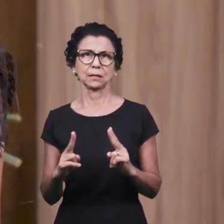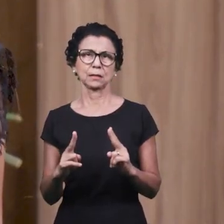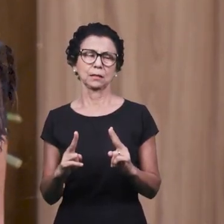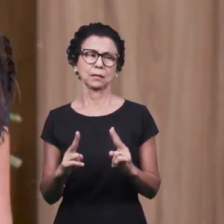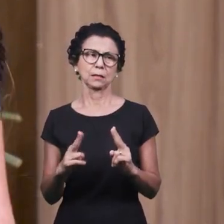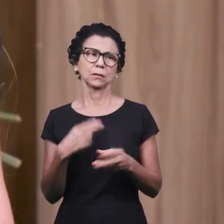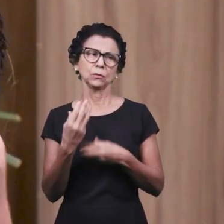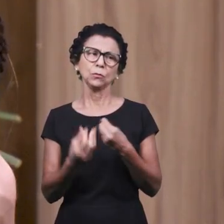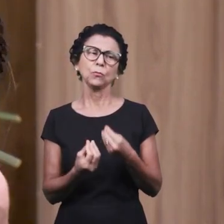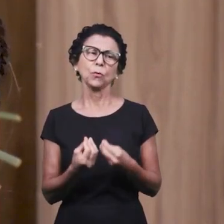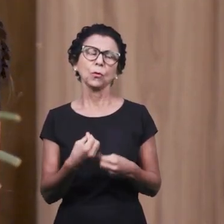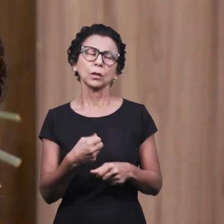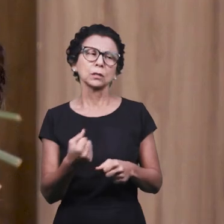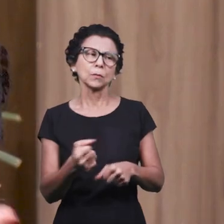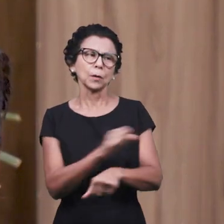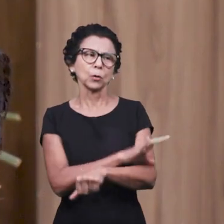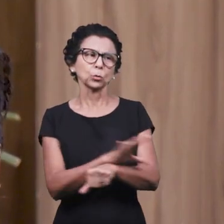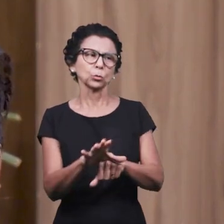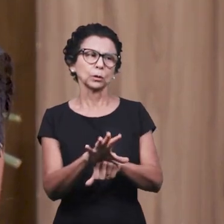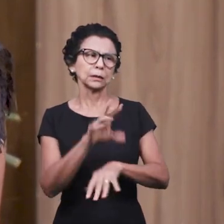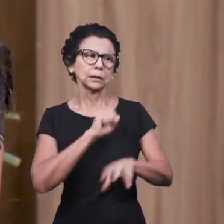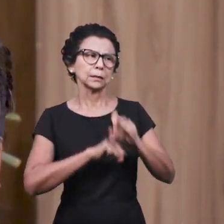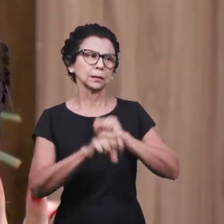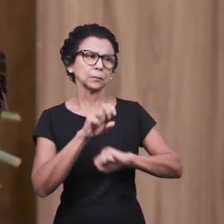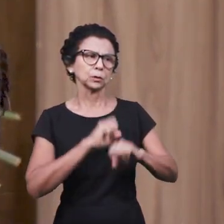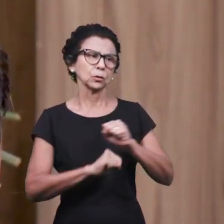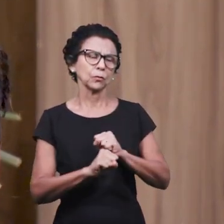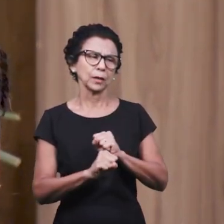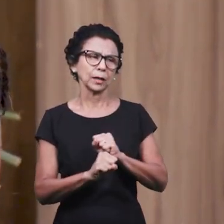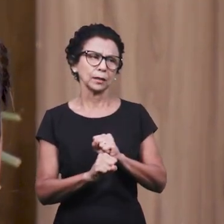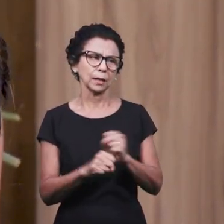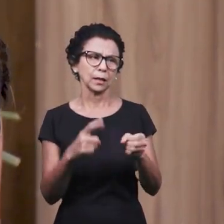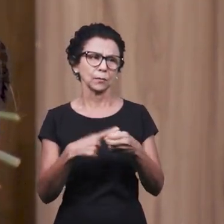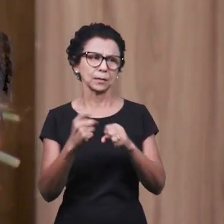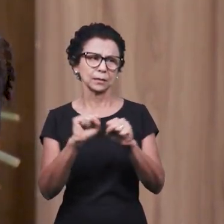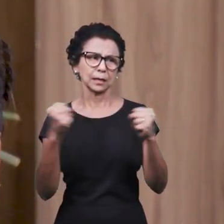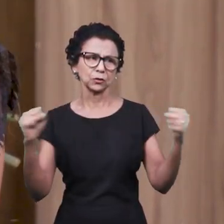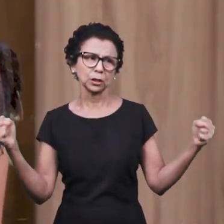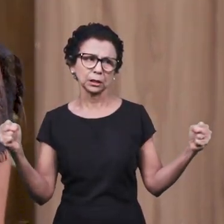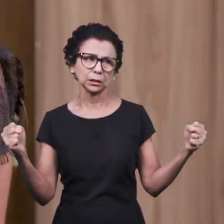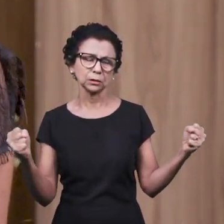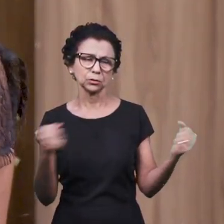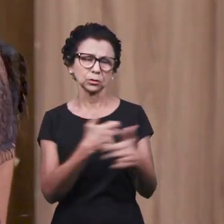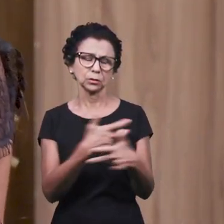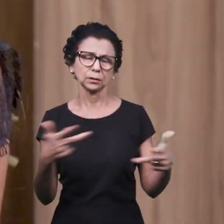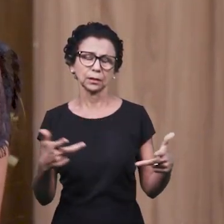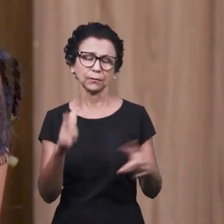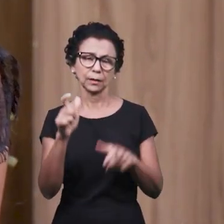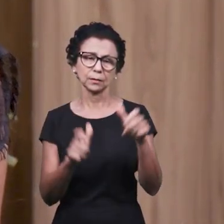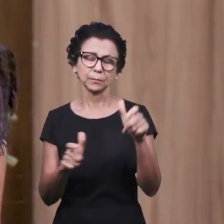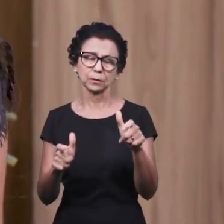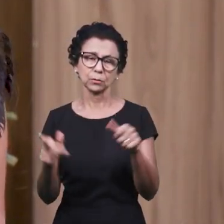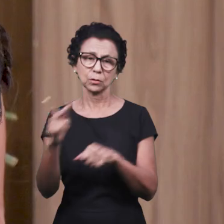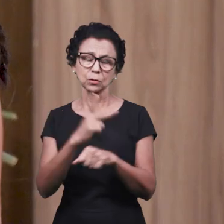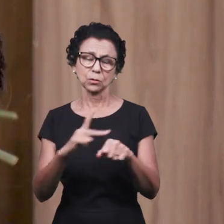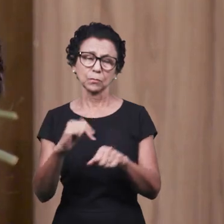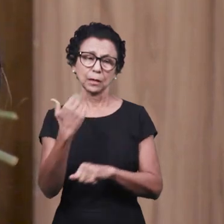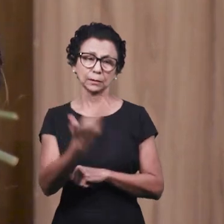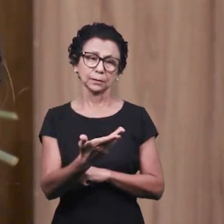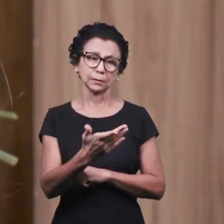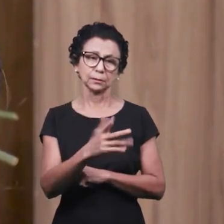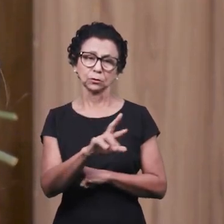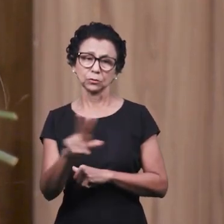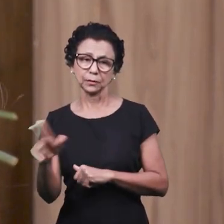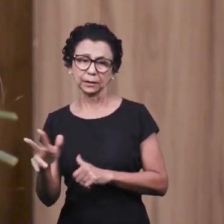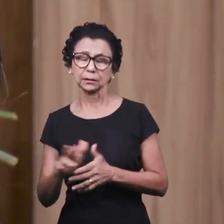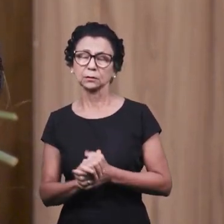de um francês. É uma cidade muito grande, muito globalizada, tem muitos estrangeiros. Então você tem uma experiência muito, muito boa, claro, mas